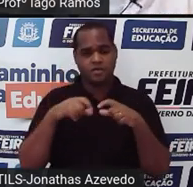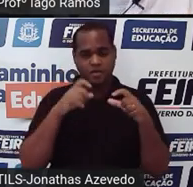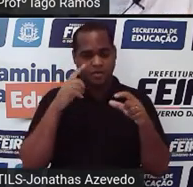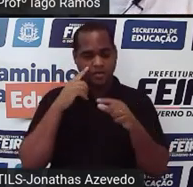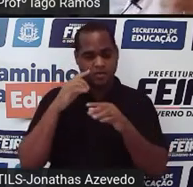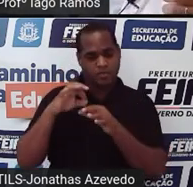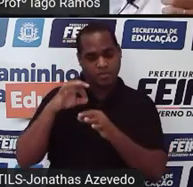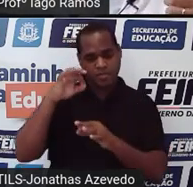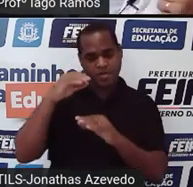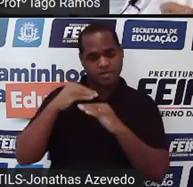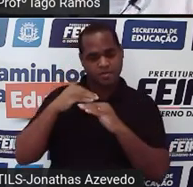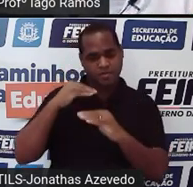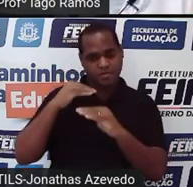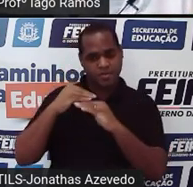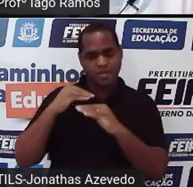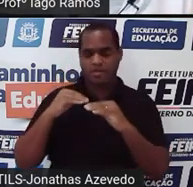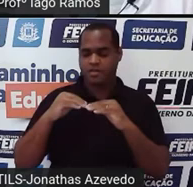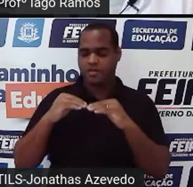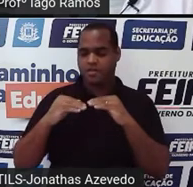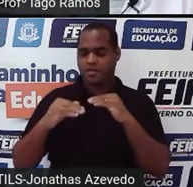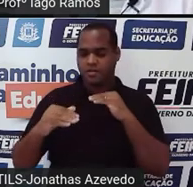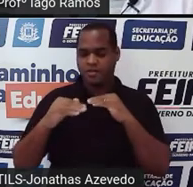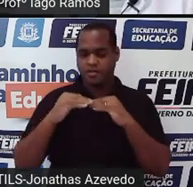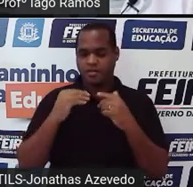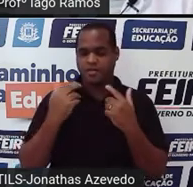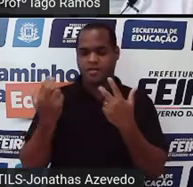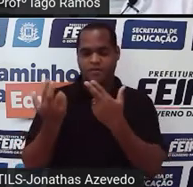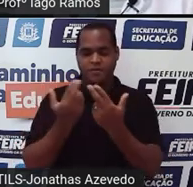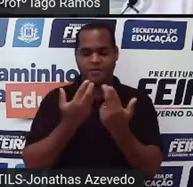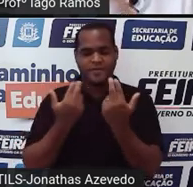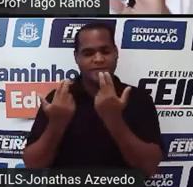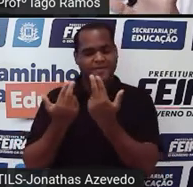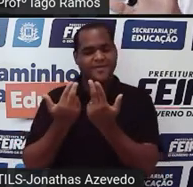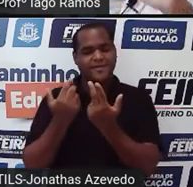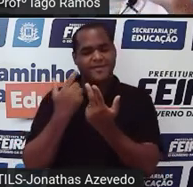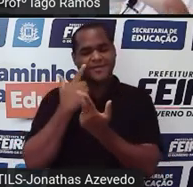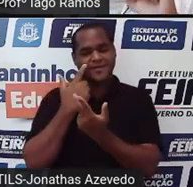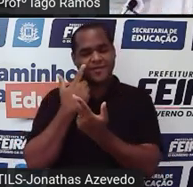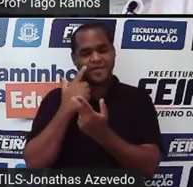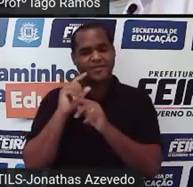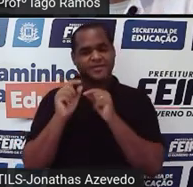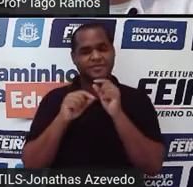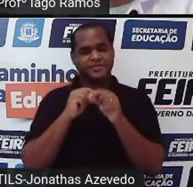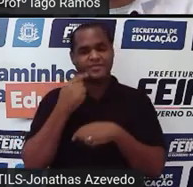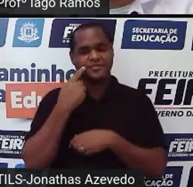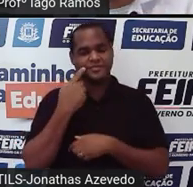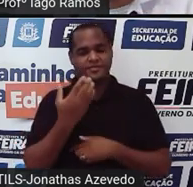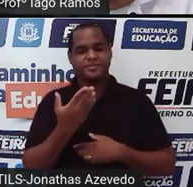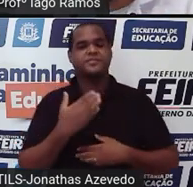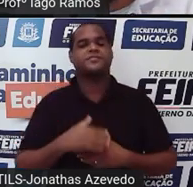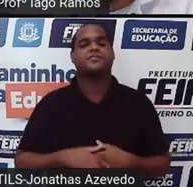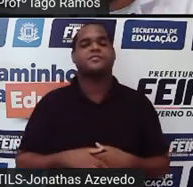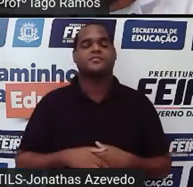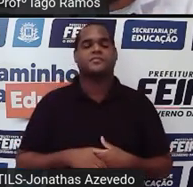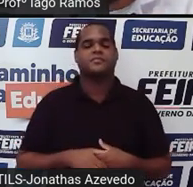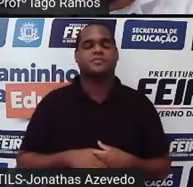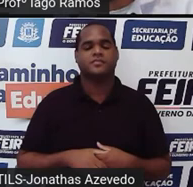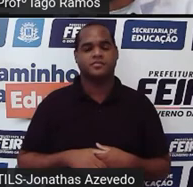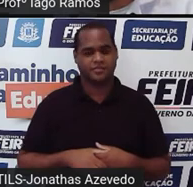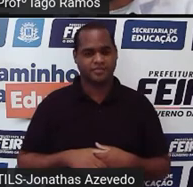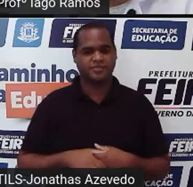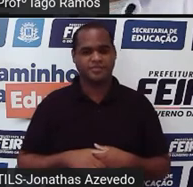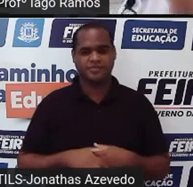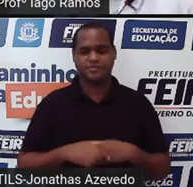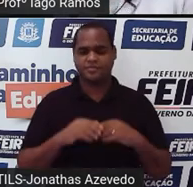comprimento a altura EA largura são iguais quer ver só olha aqui para mim não comprimento ó o